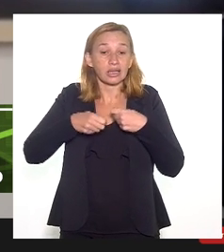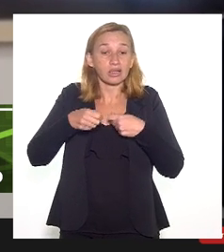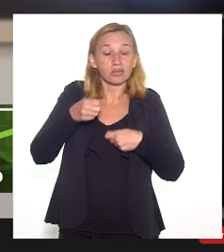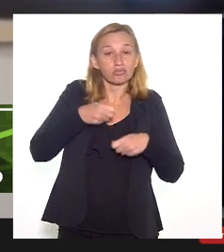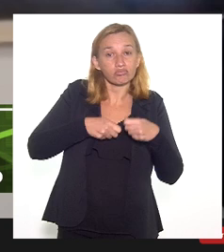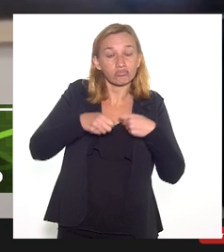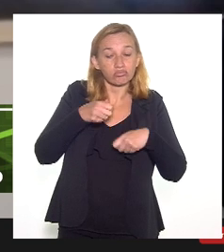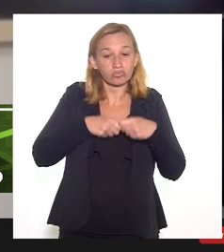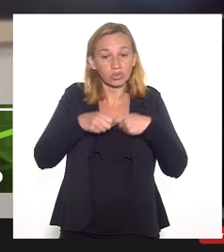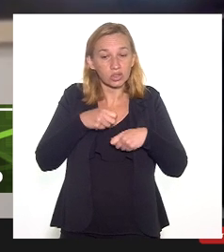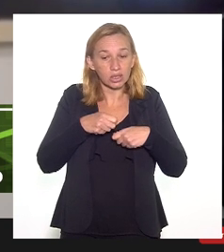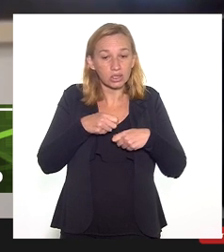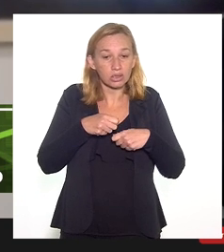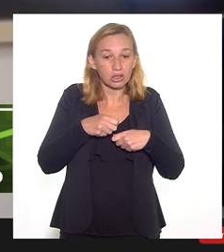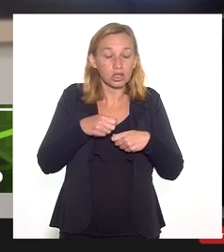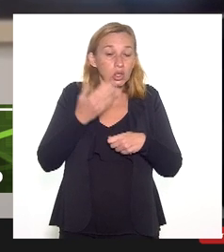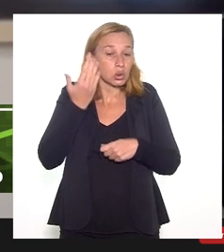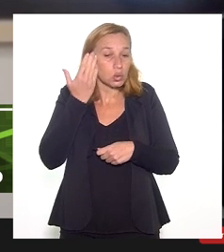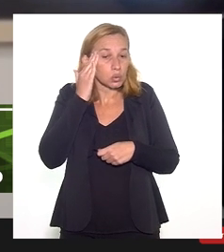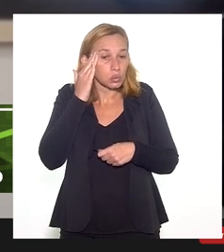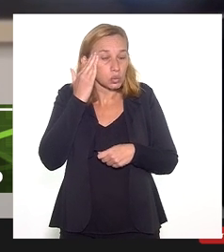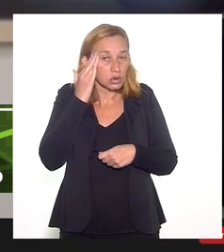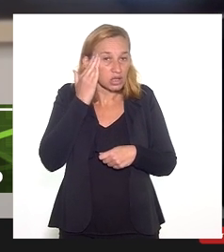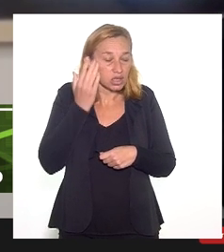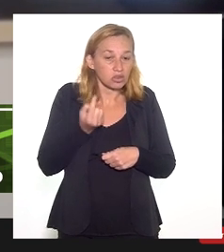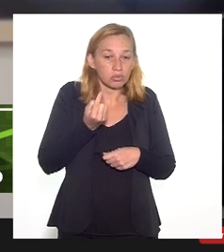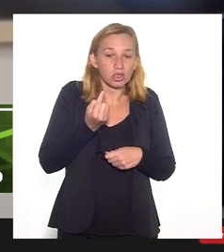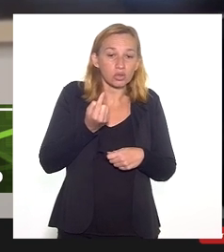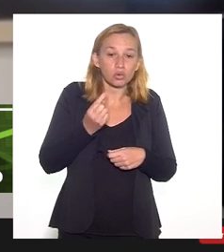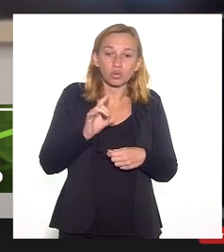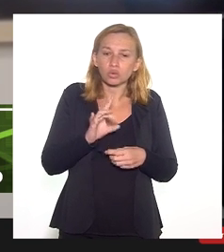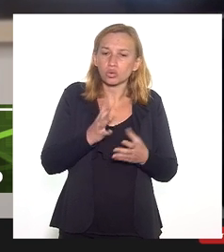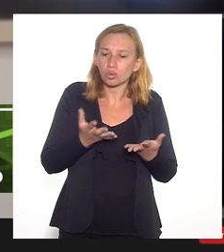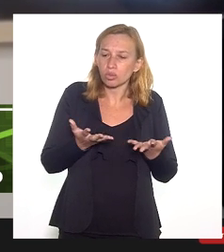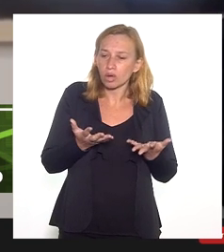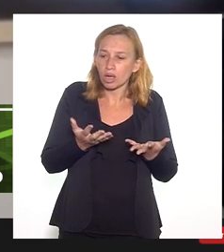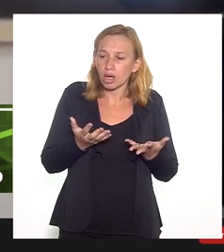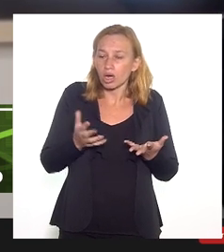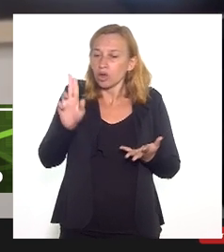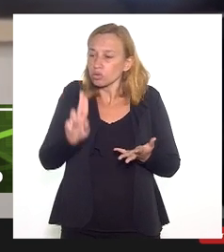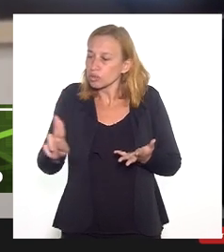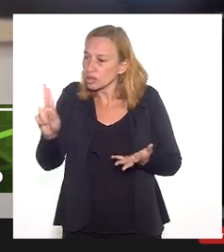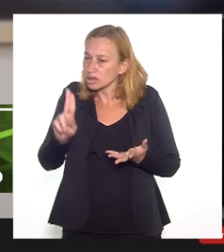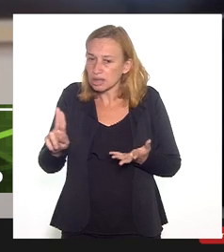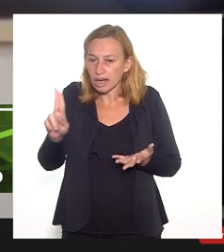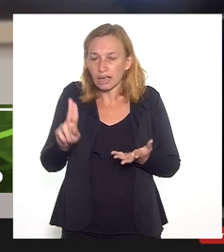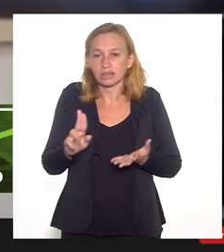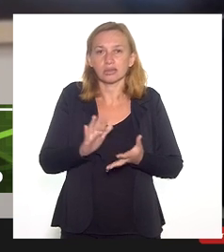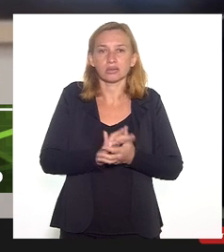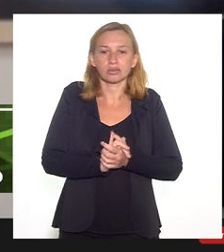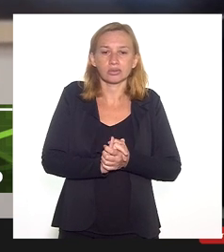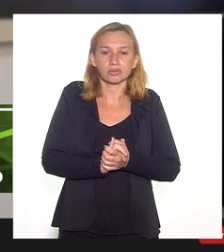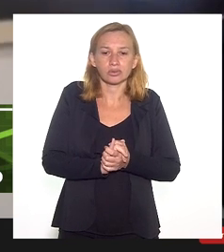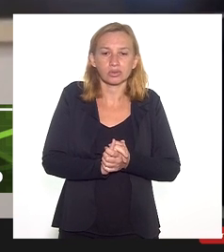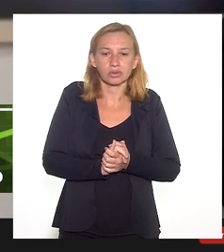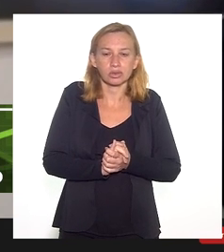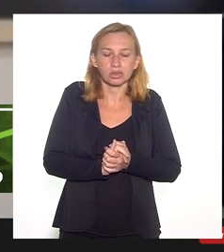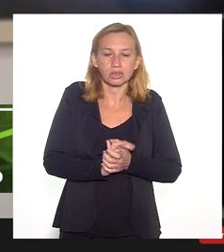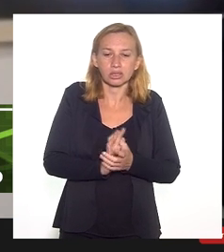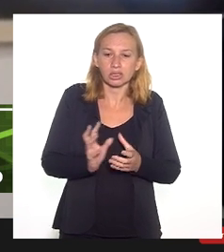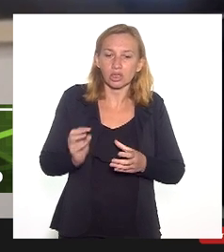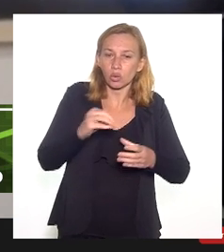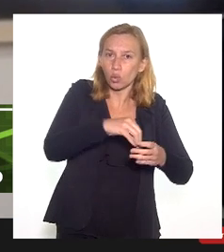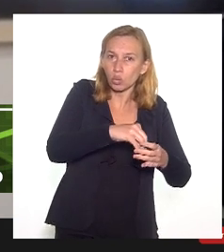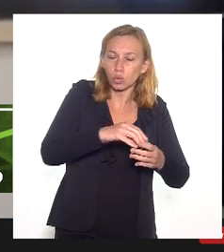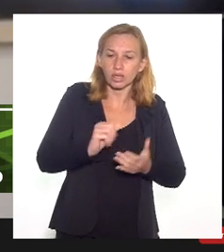entendimento sobre como as universidades se inserem